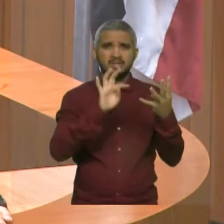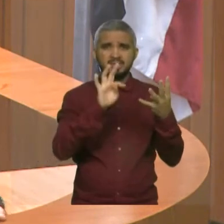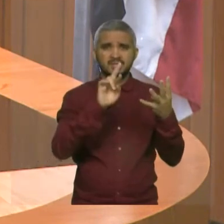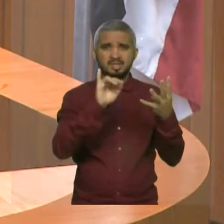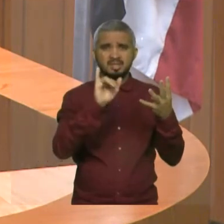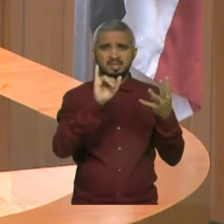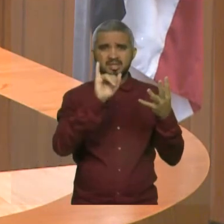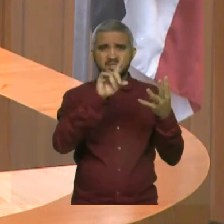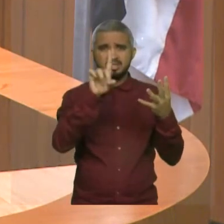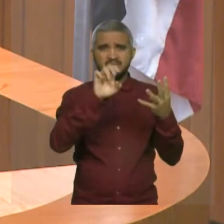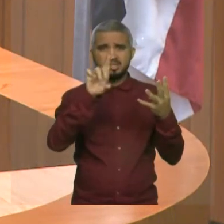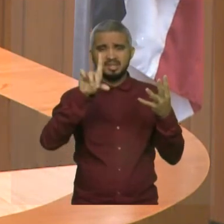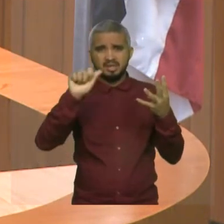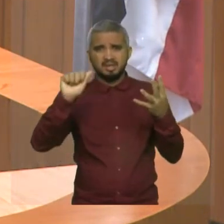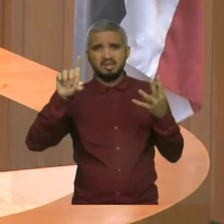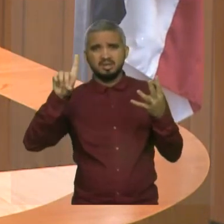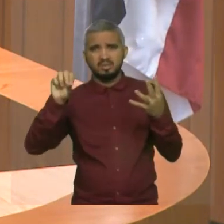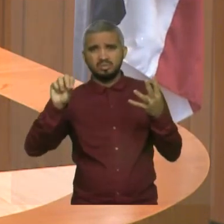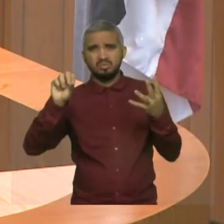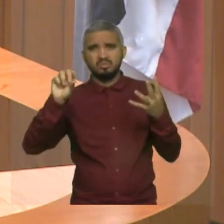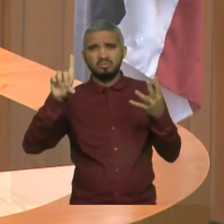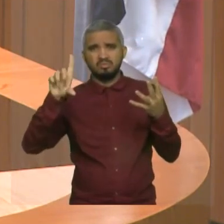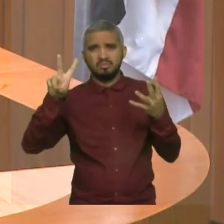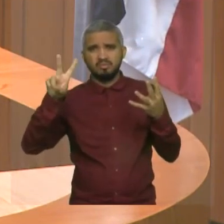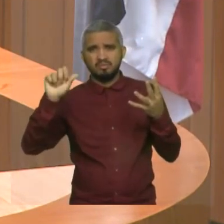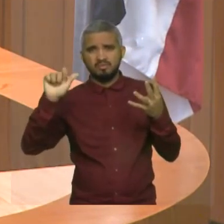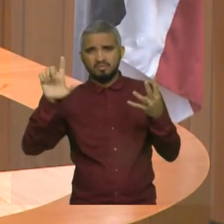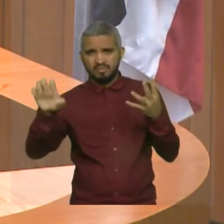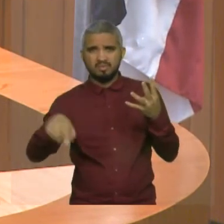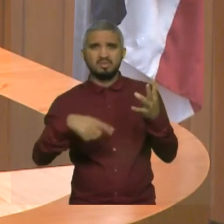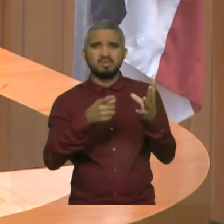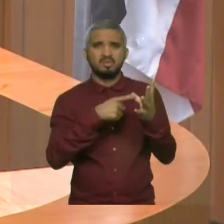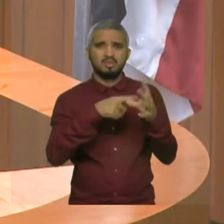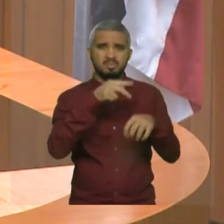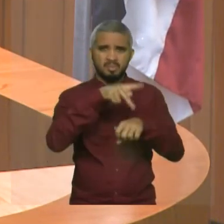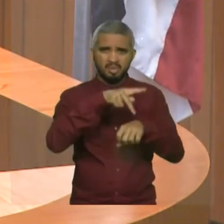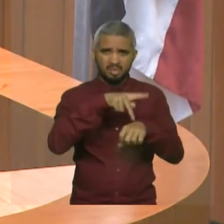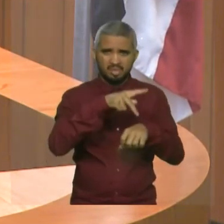presidente, tem que se manifestar nessa preocupação do nosso querido povo do Maranhão.